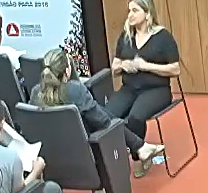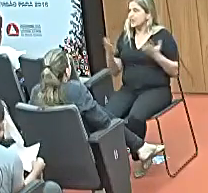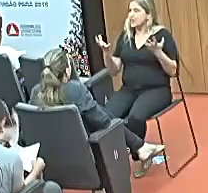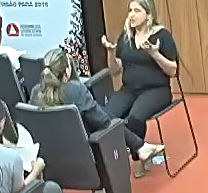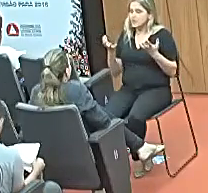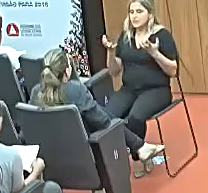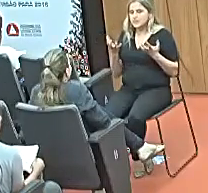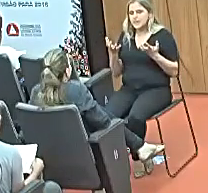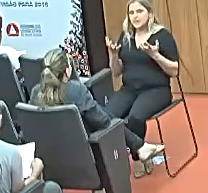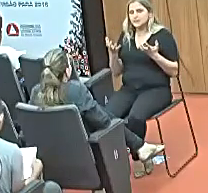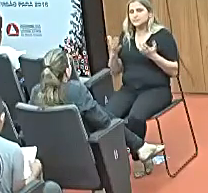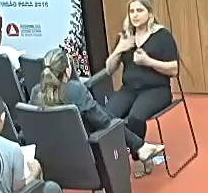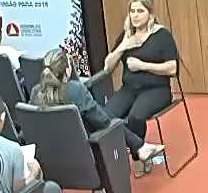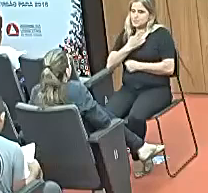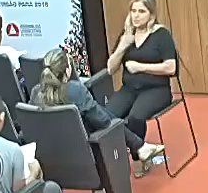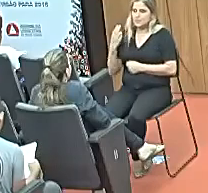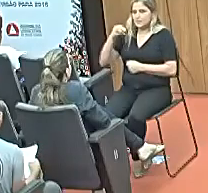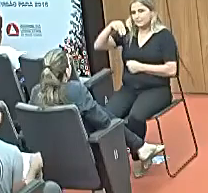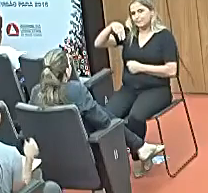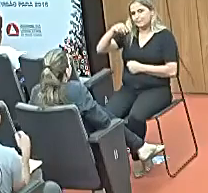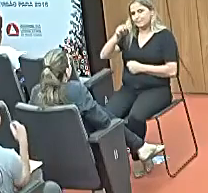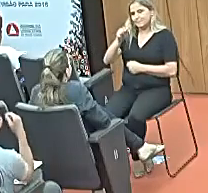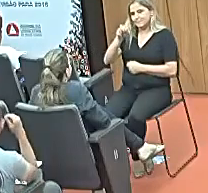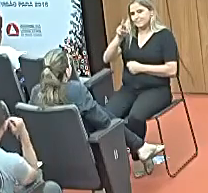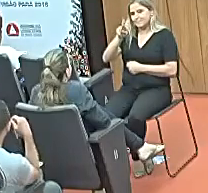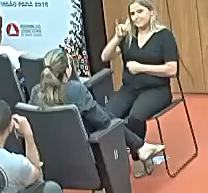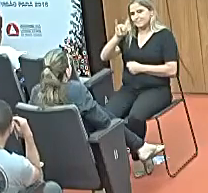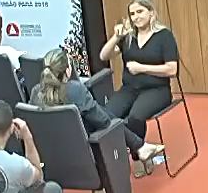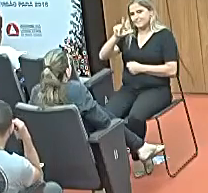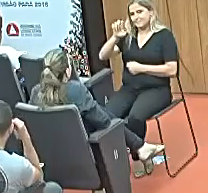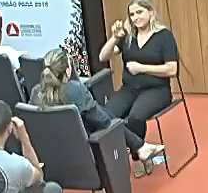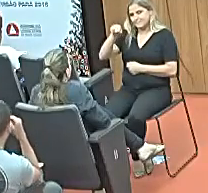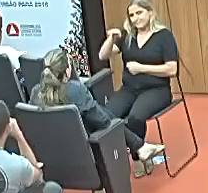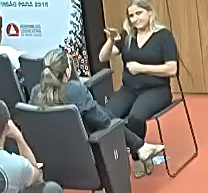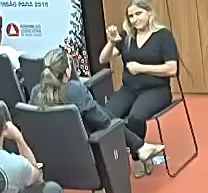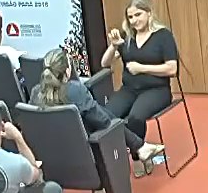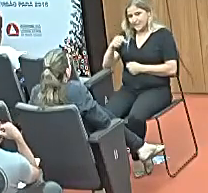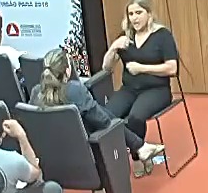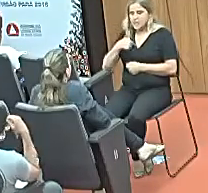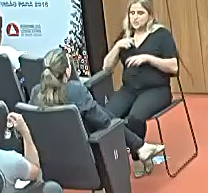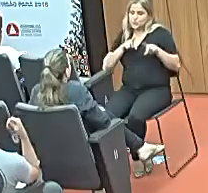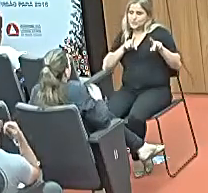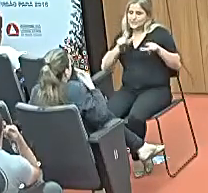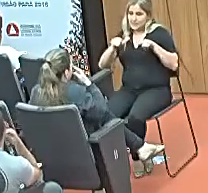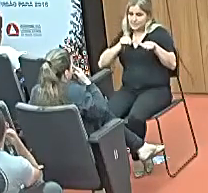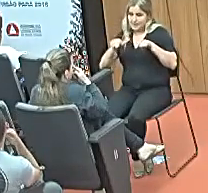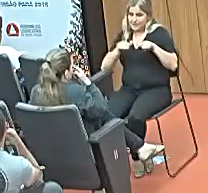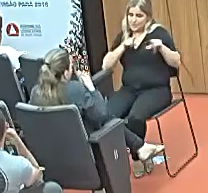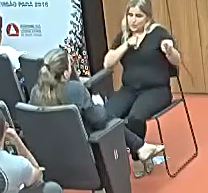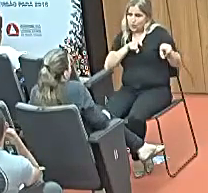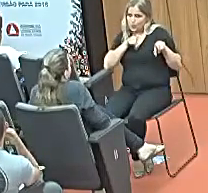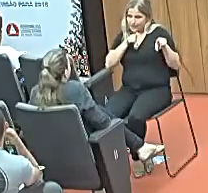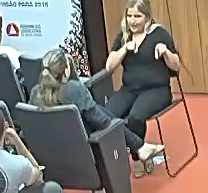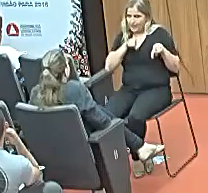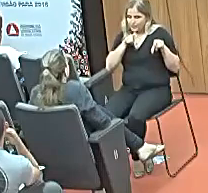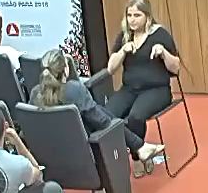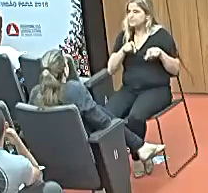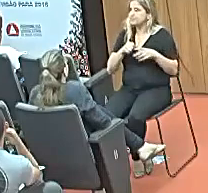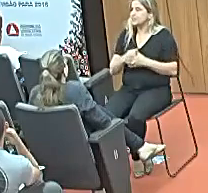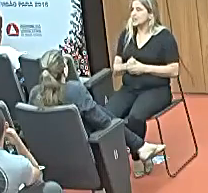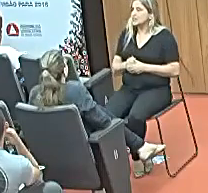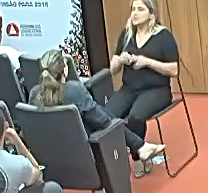quero somar n sou trabalhador rural estou coordenador estadual de juventude pelo